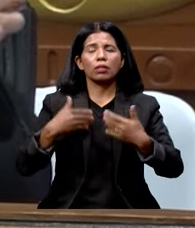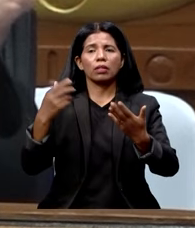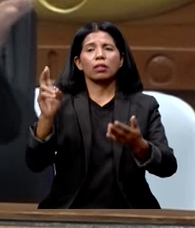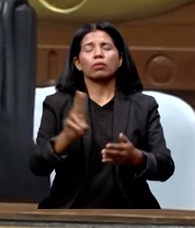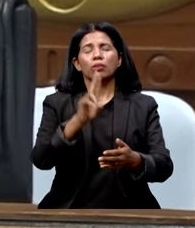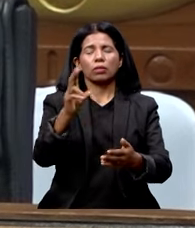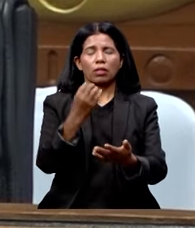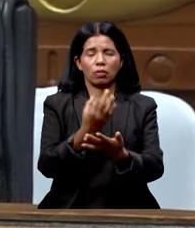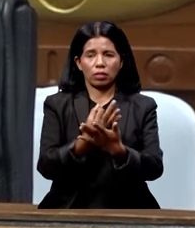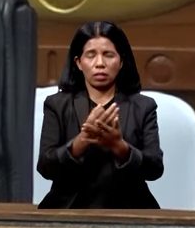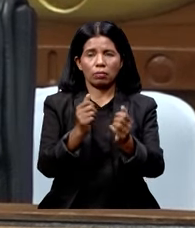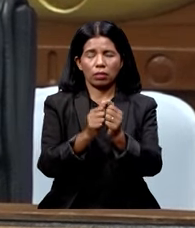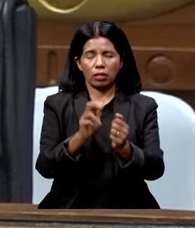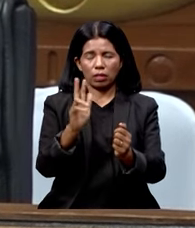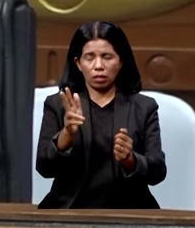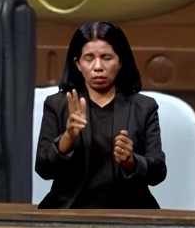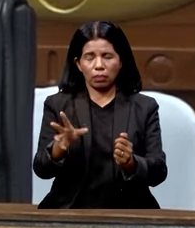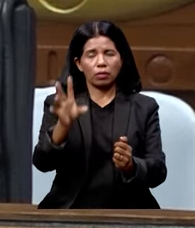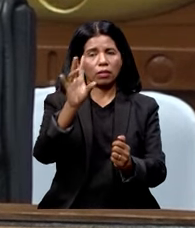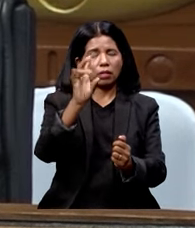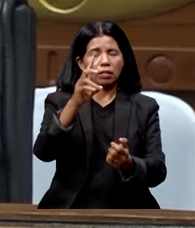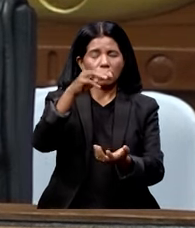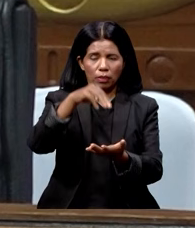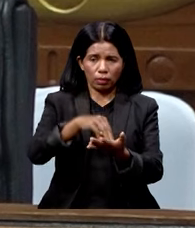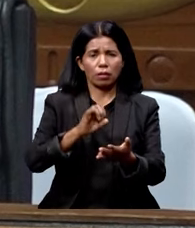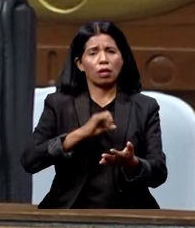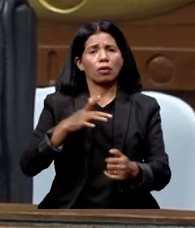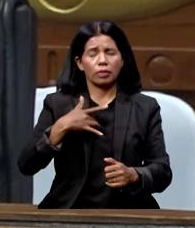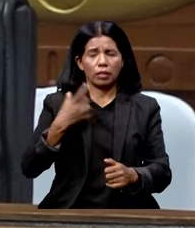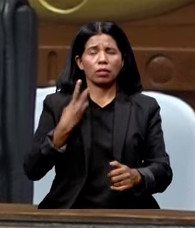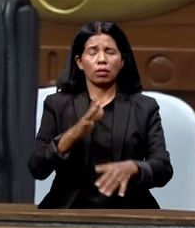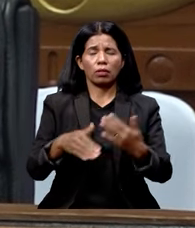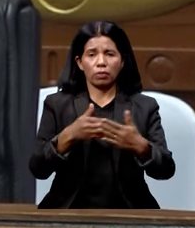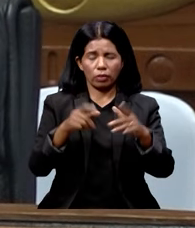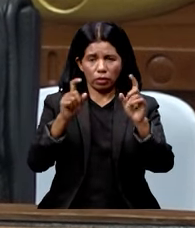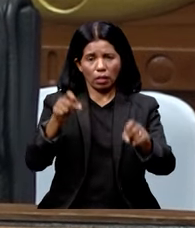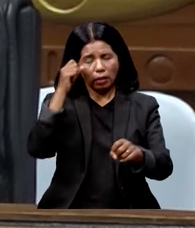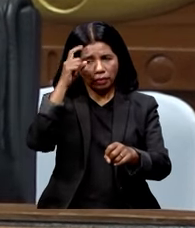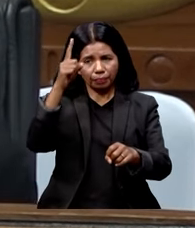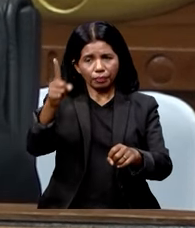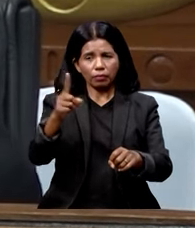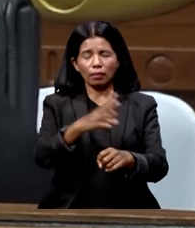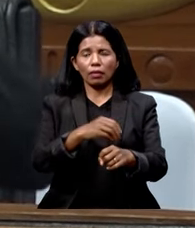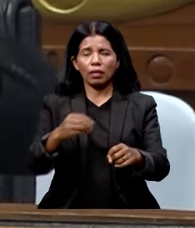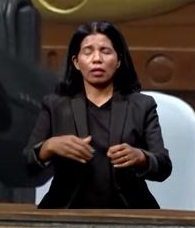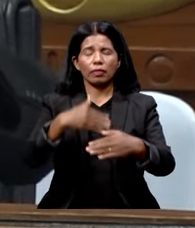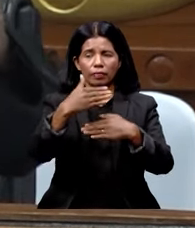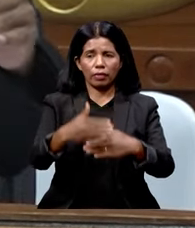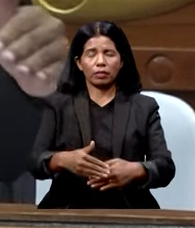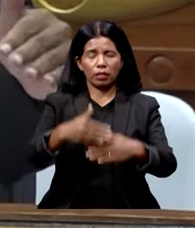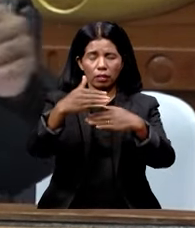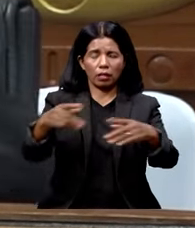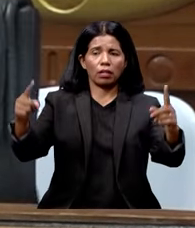38 milhões. Nebe, a síntica de Idoto tem que compreender fases, nebe, a